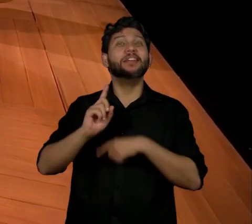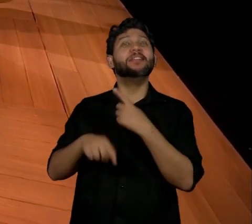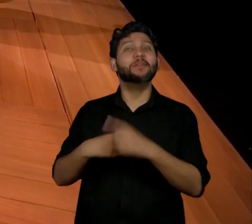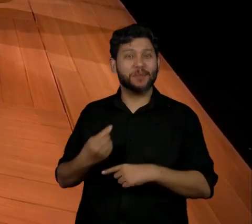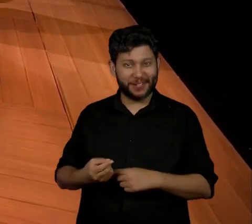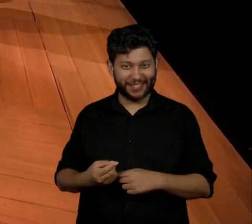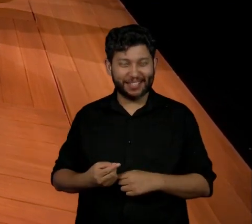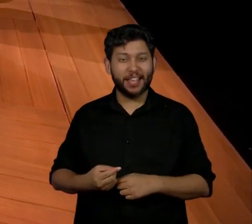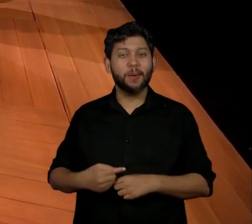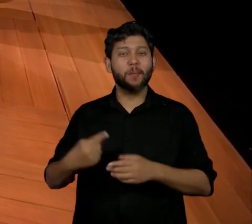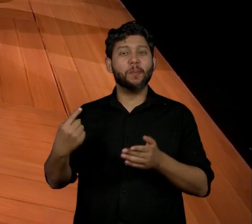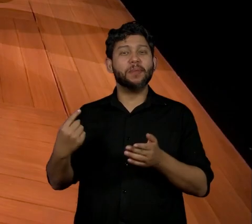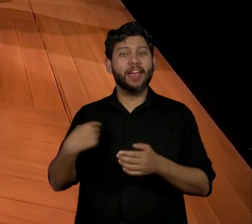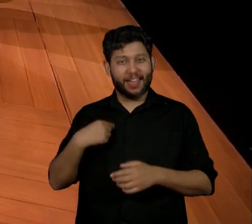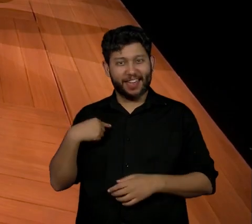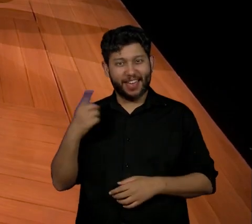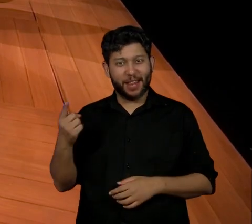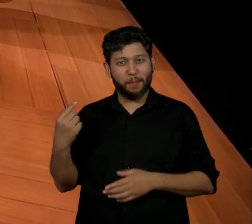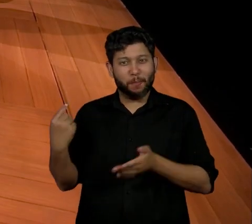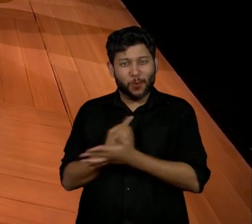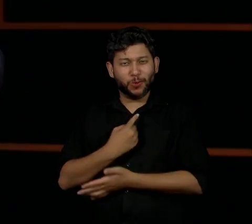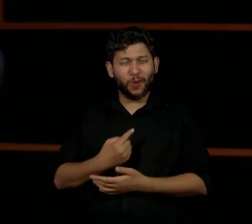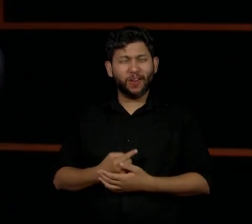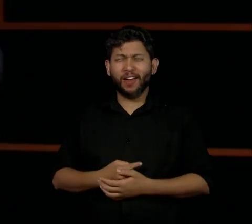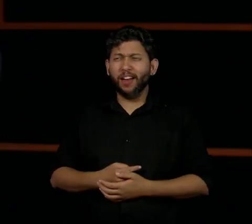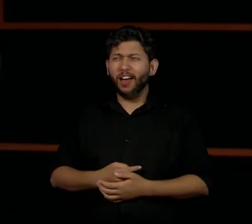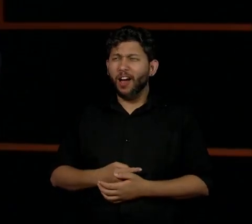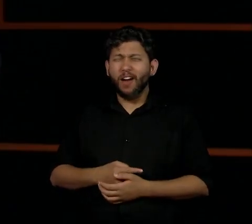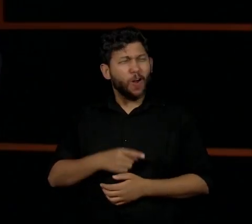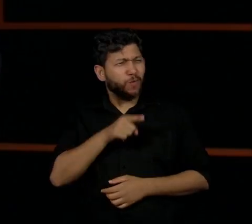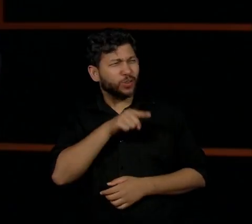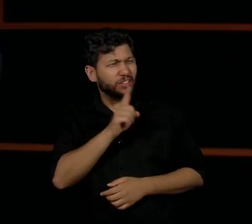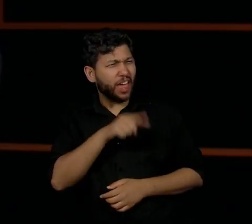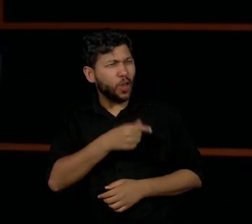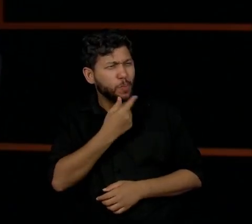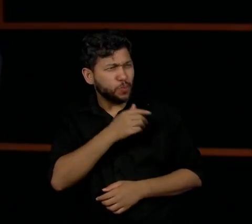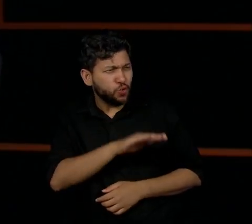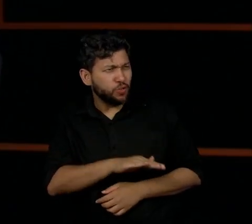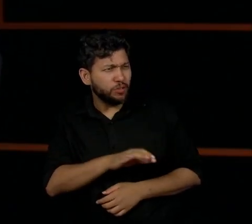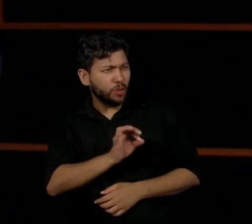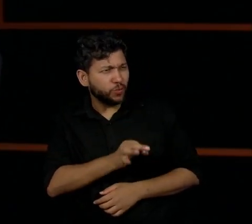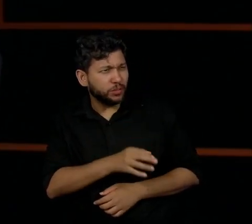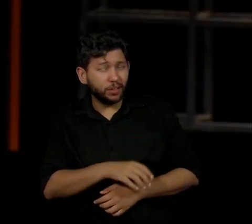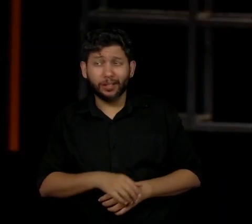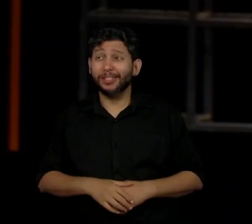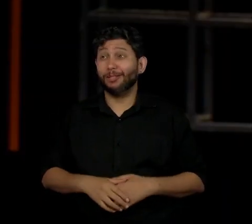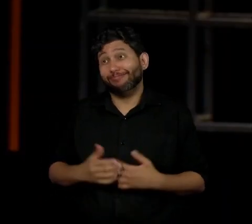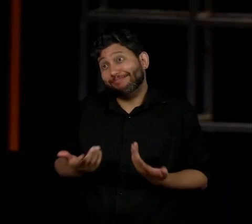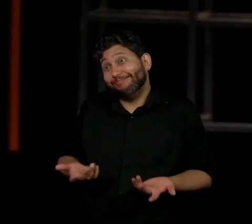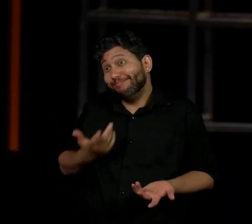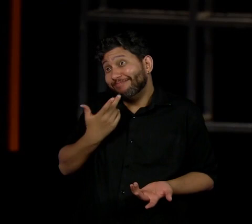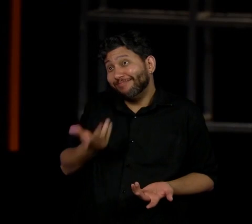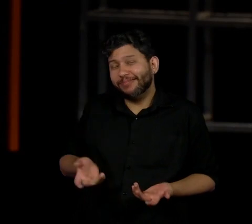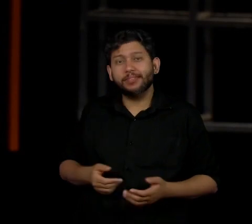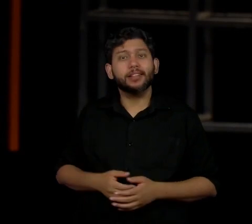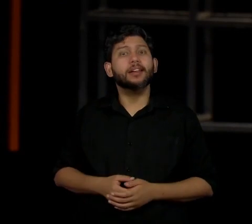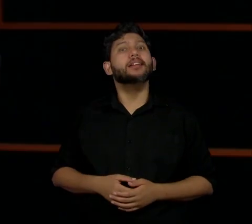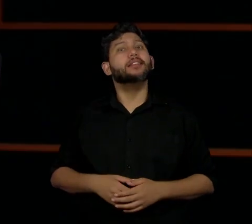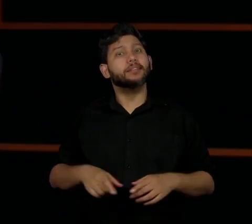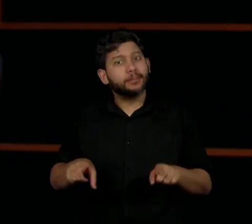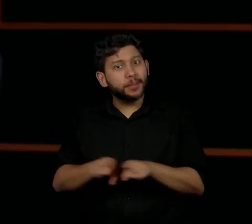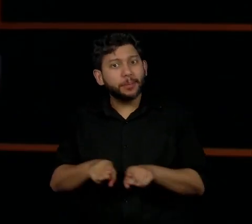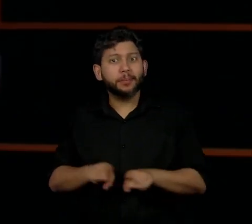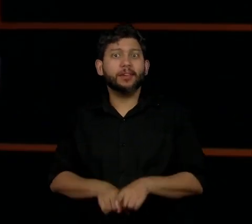é verdade que você era um garoto que uma vez eu falei na... Que eu digo, era eu demais. mesmo, Sérgio. Encontrou o Stepan Nercessian também. E né?